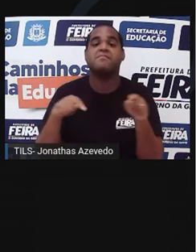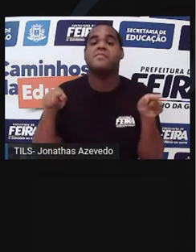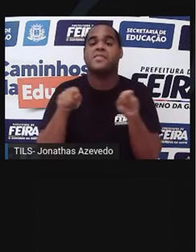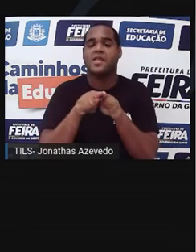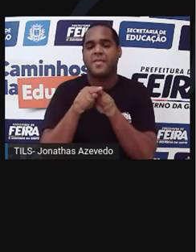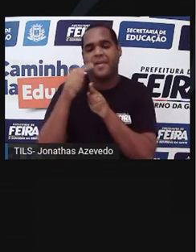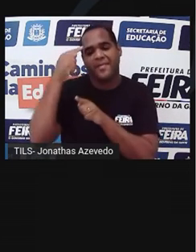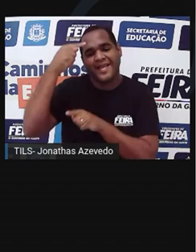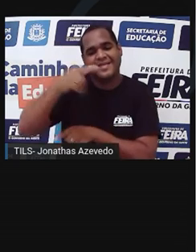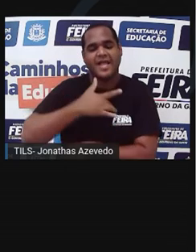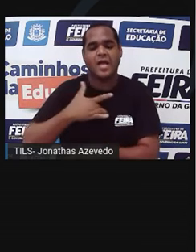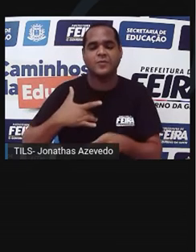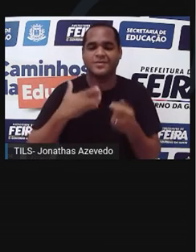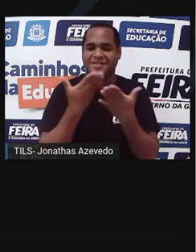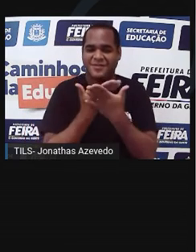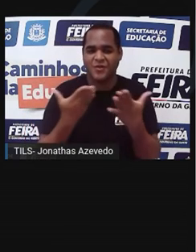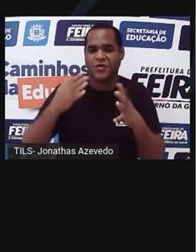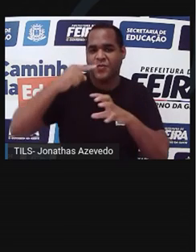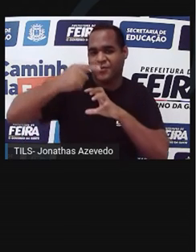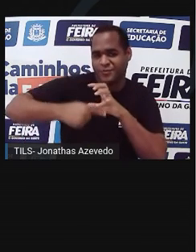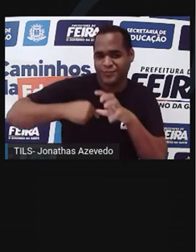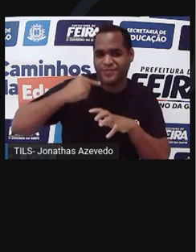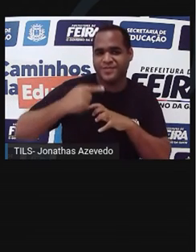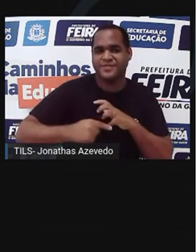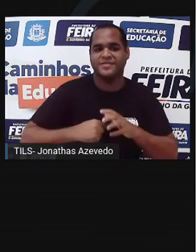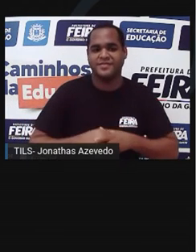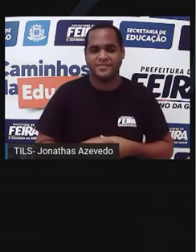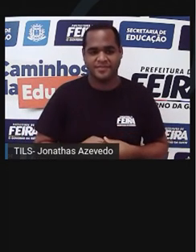bem-estar da humanidade.